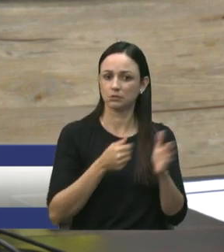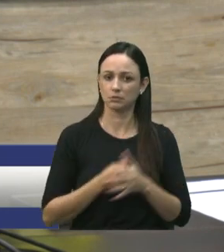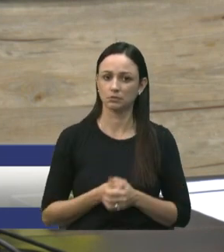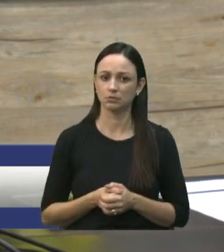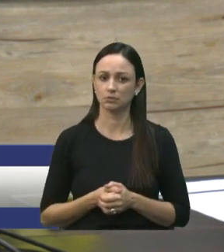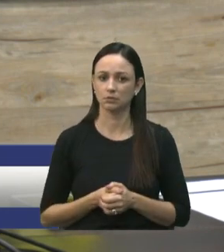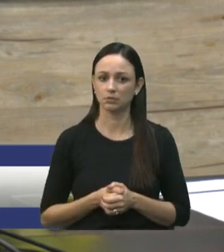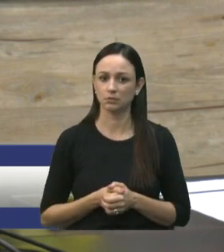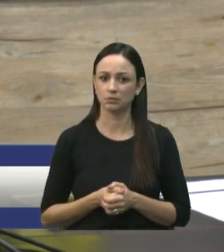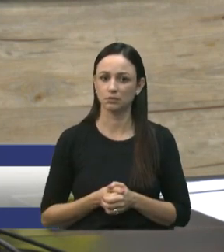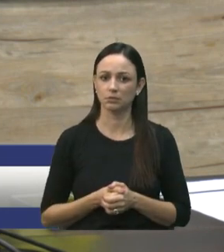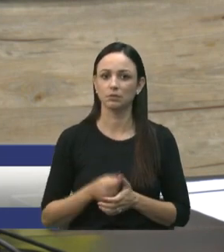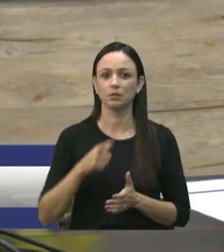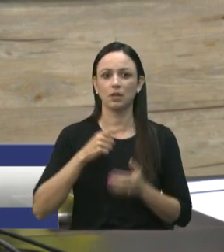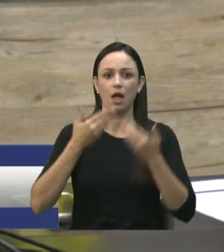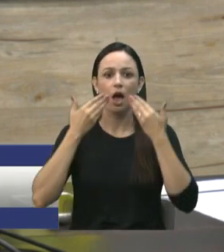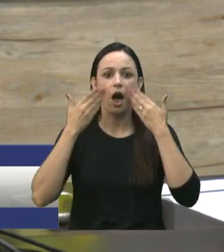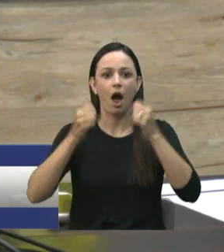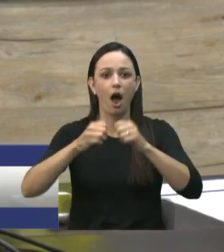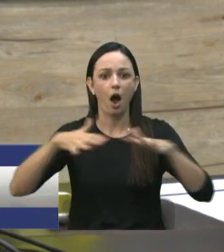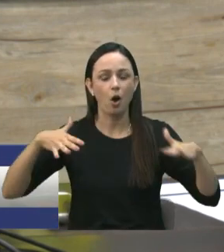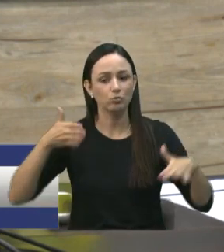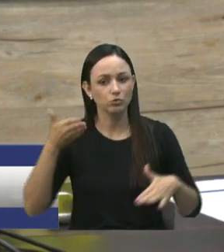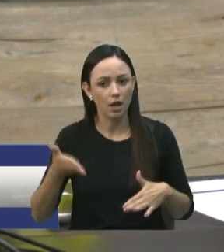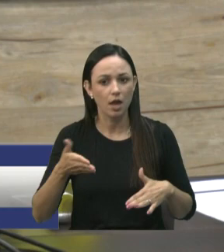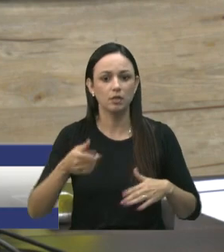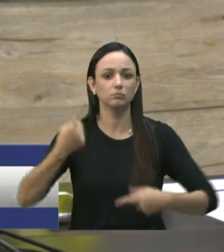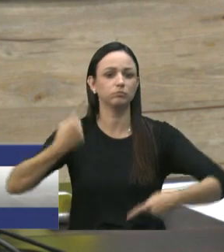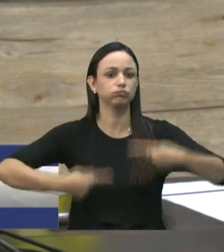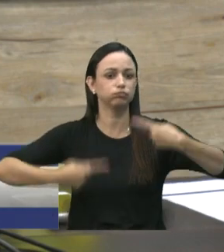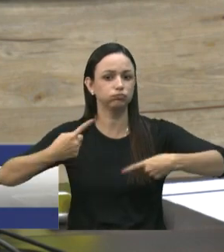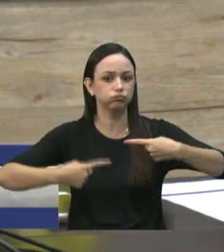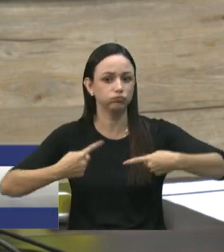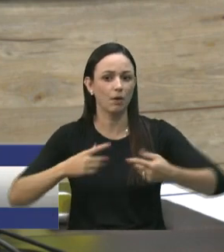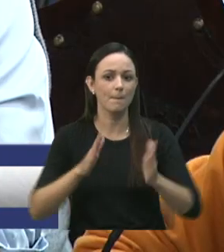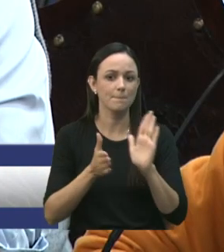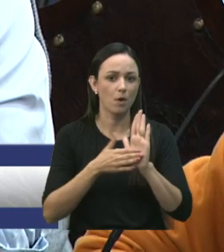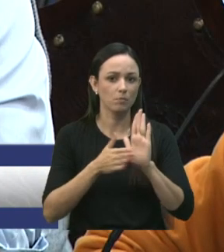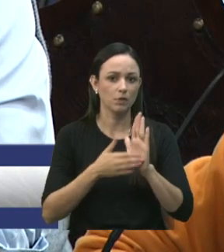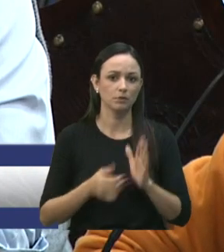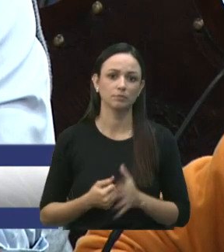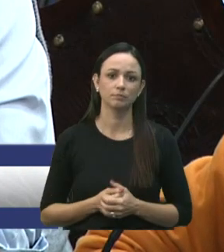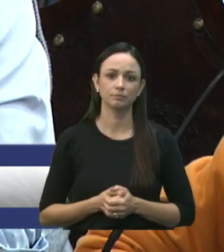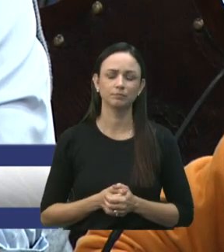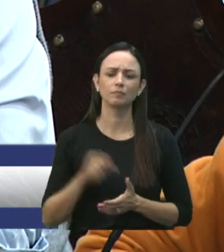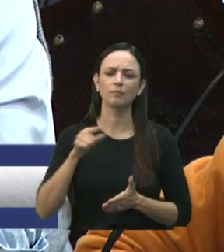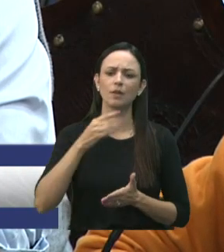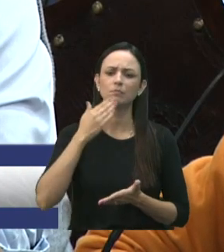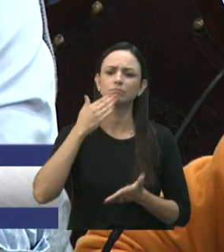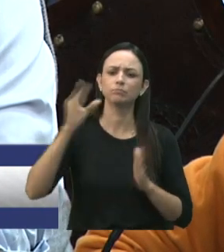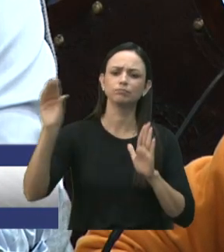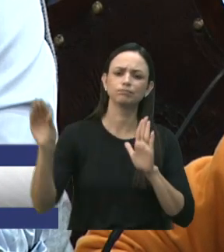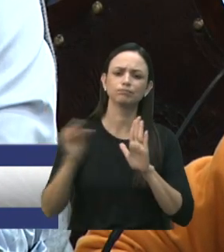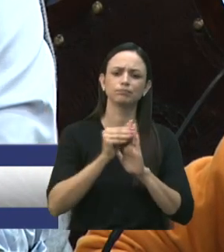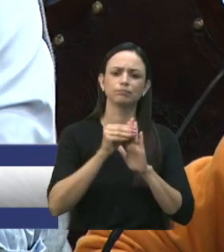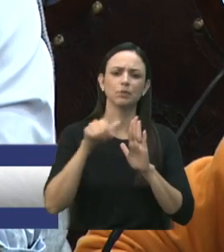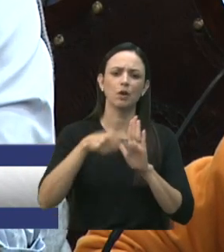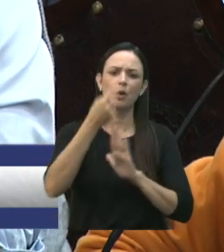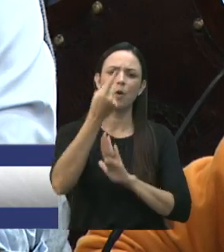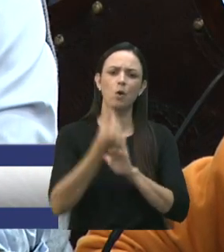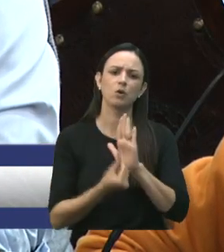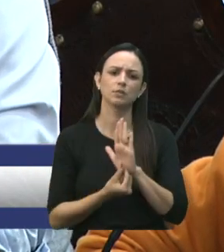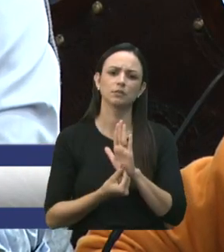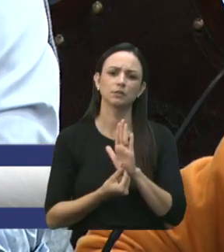Nós temos ainda essa audiência para poder discutir as propostas. As emendas que nós fizemos aí no